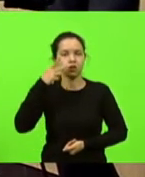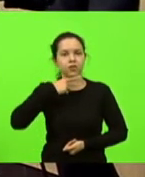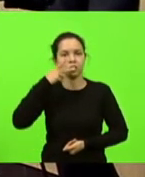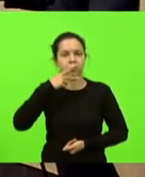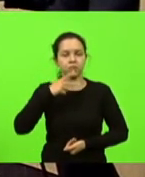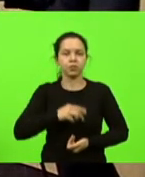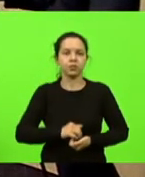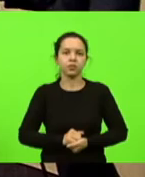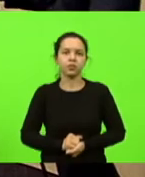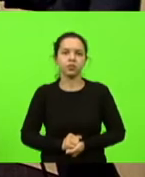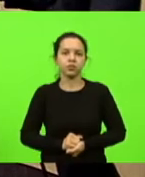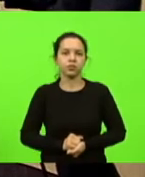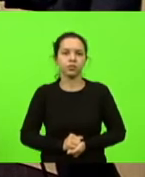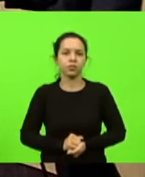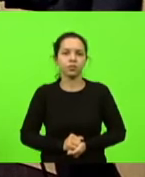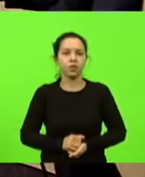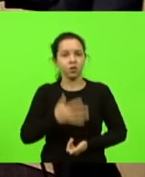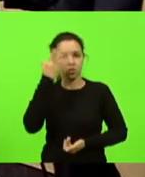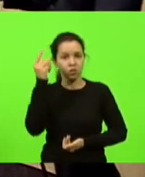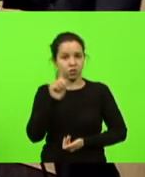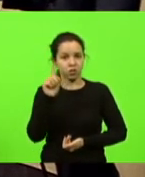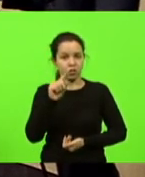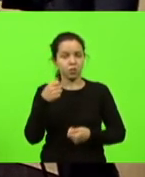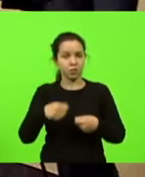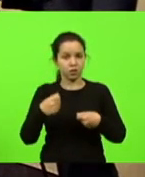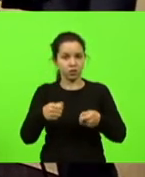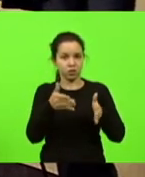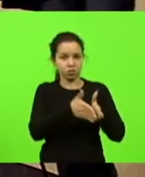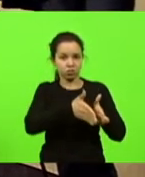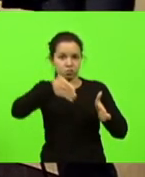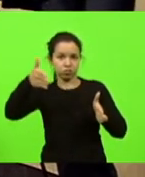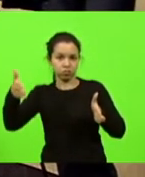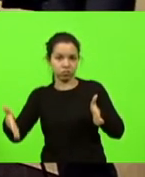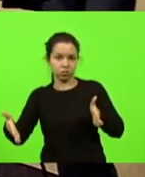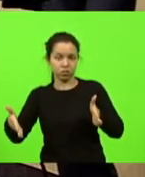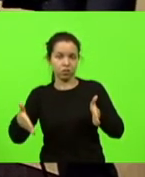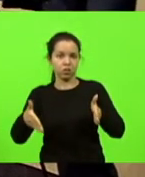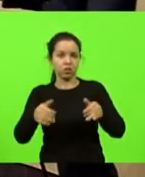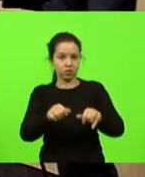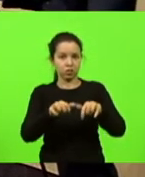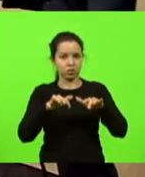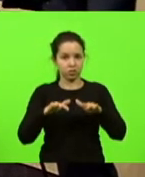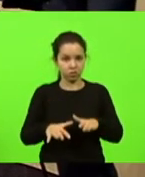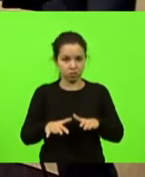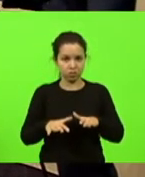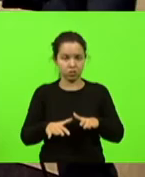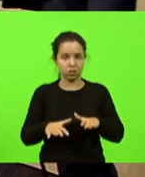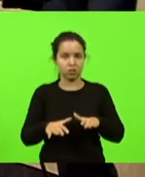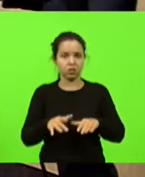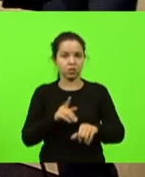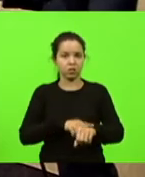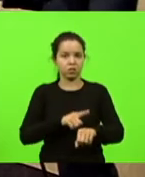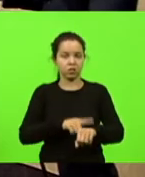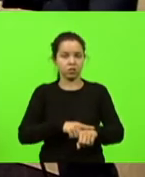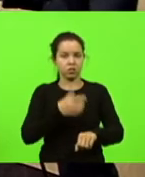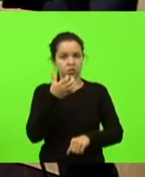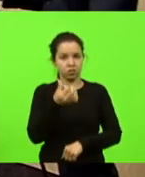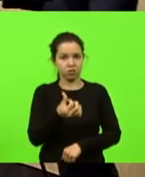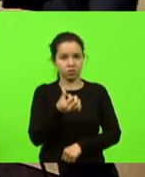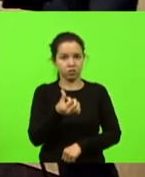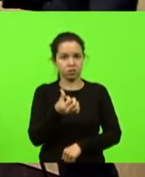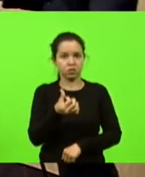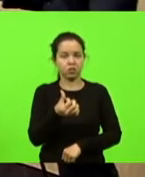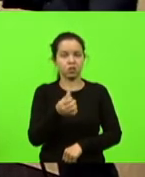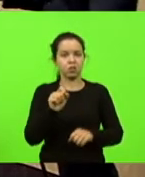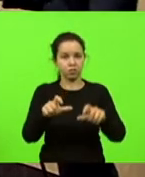que prorrogar a sessão, né, agora às 18 horas. No momento que eu abri o painel para votação, deputado, automaticamente prorroga por